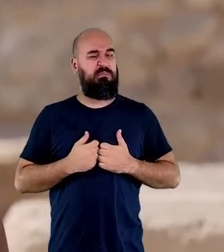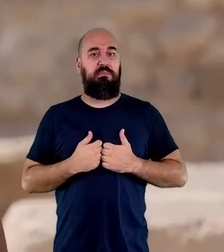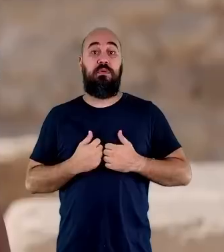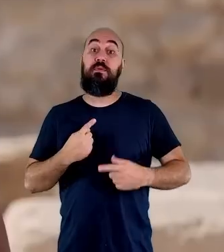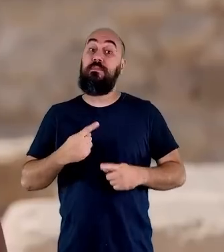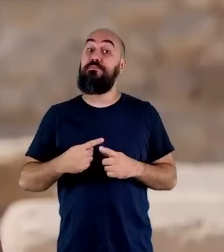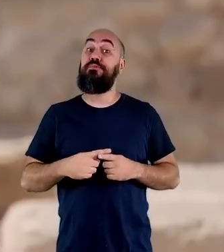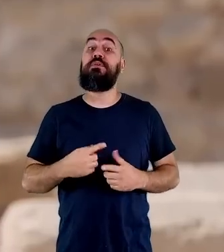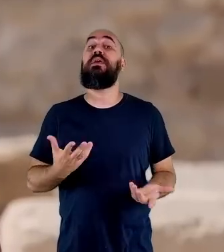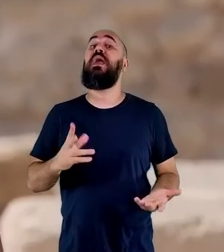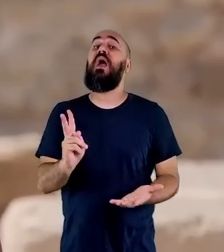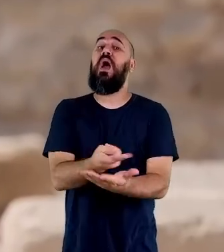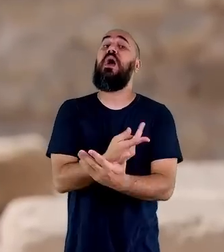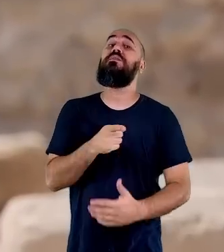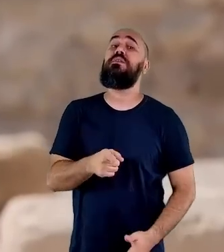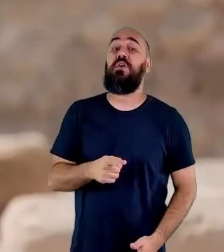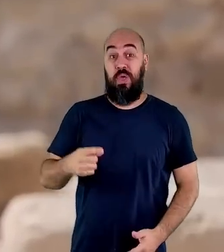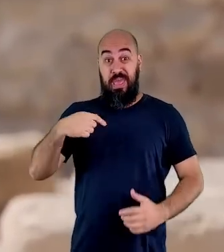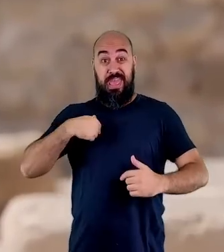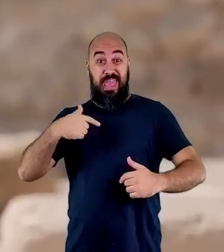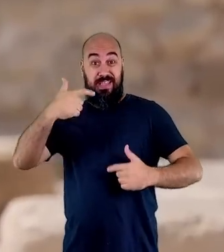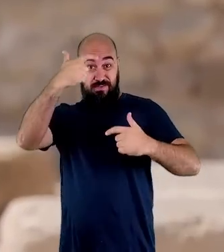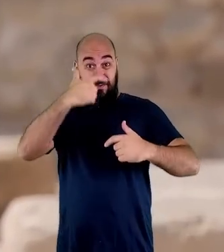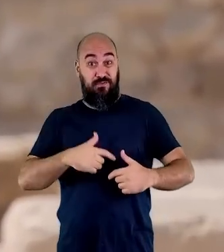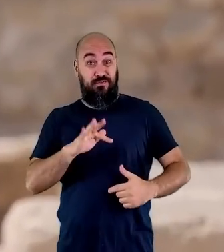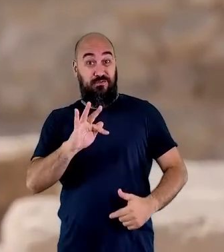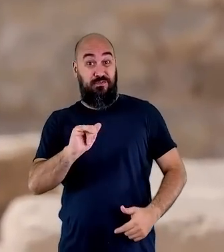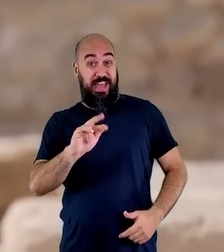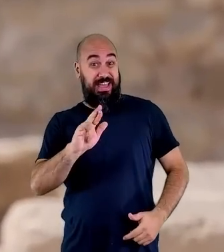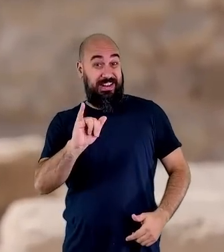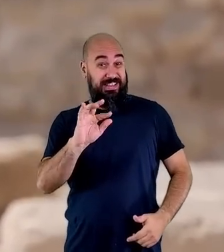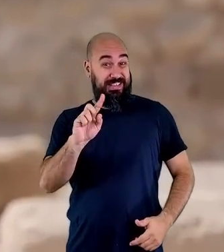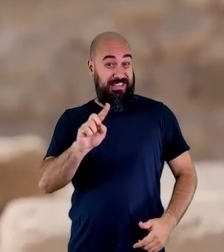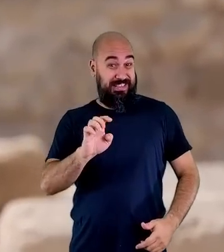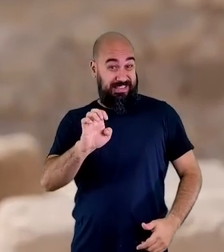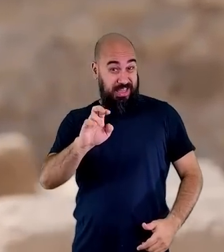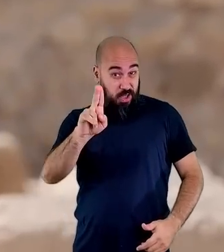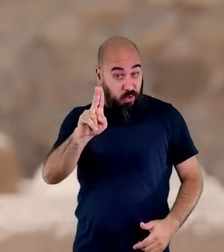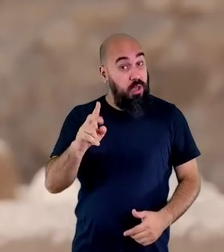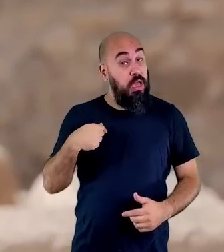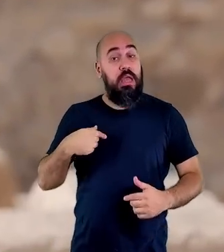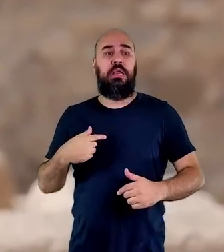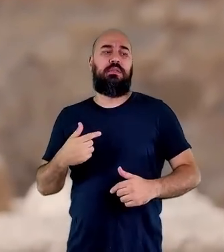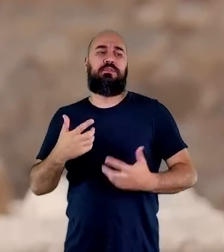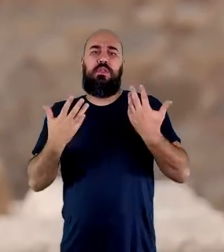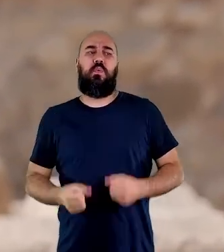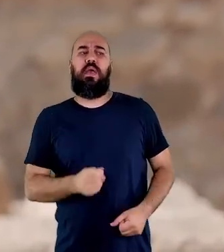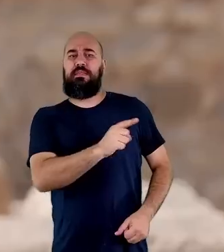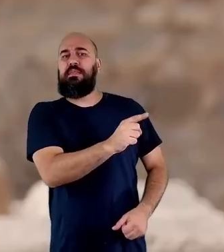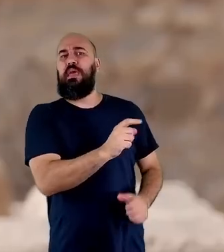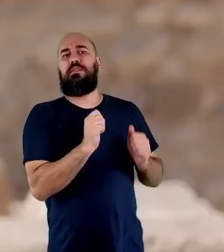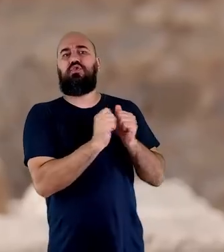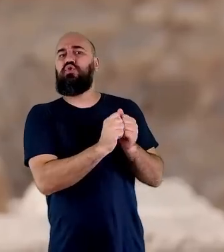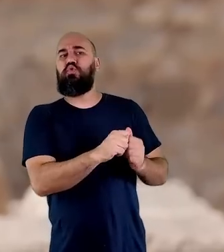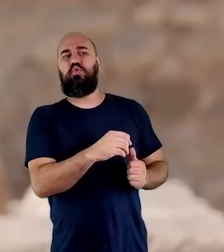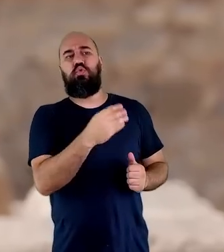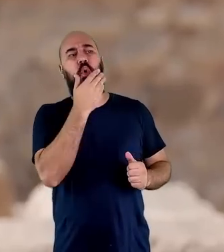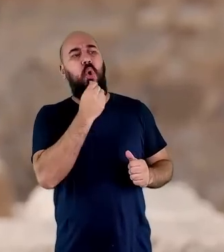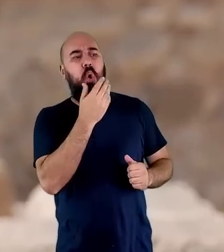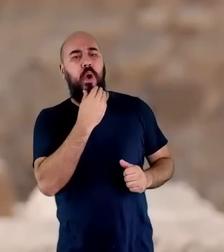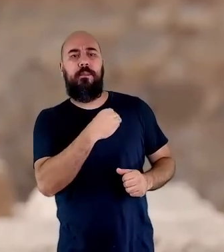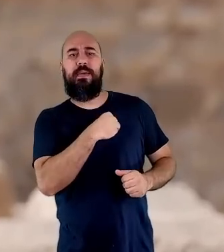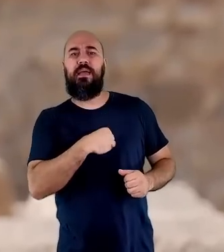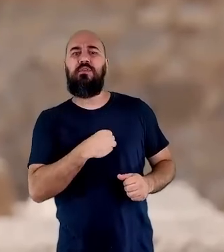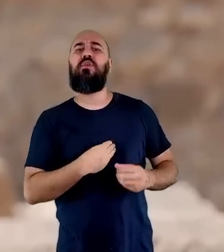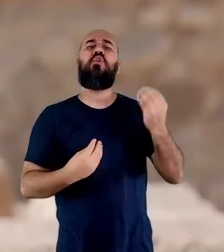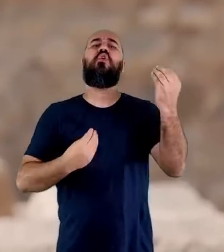comer ou estar no mesmo ambiente em que publicanos e pecadores estavam tendo uma refeição. Como foi que eles viram Jesus comendo dentro da